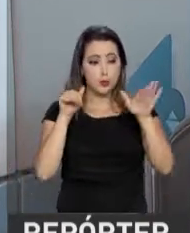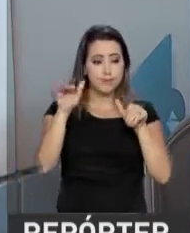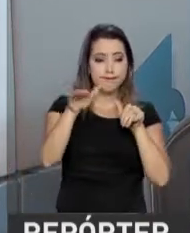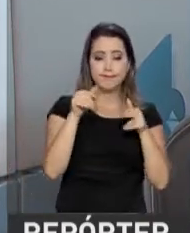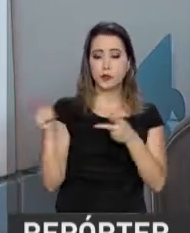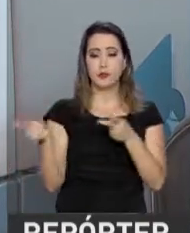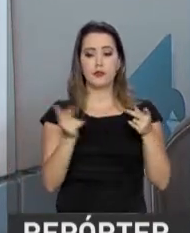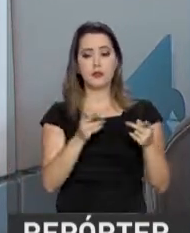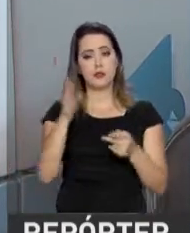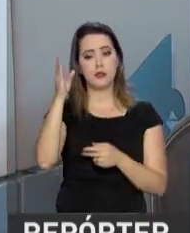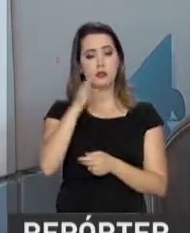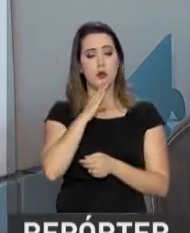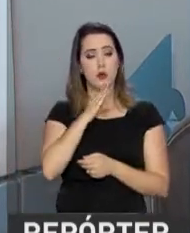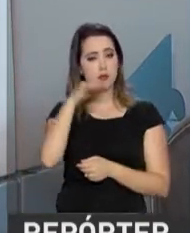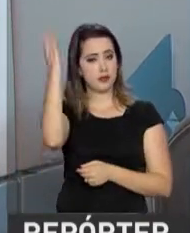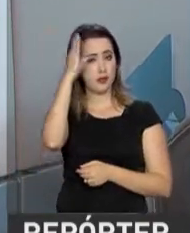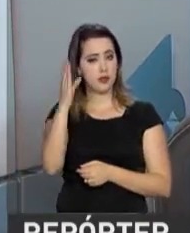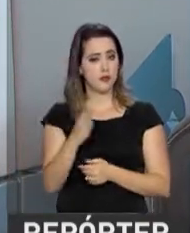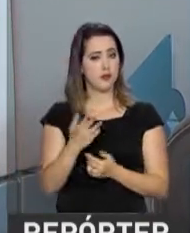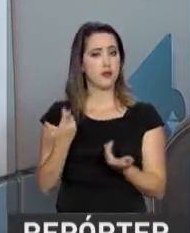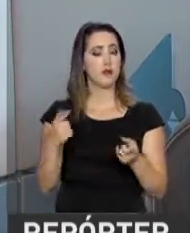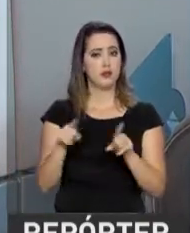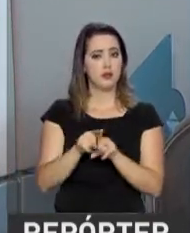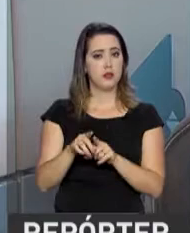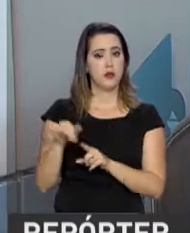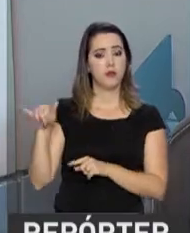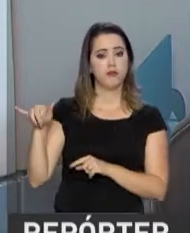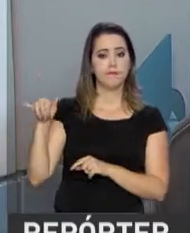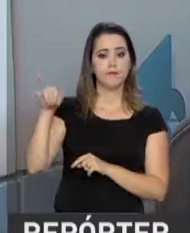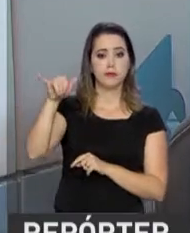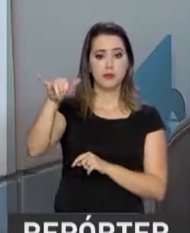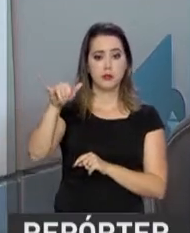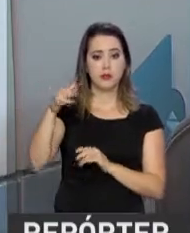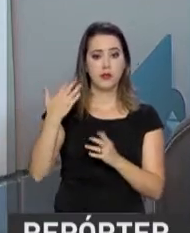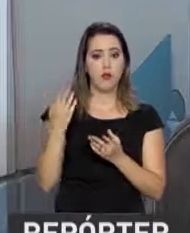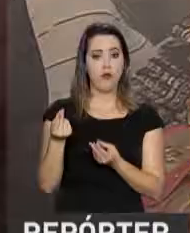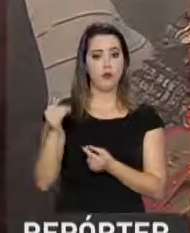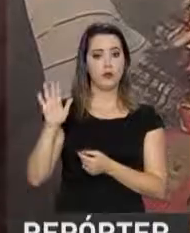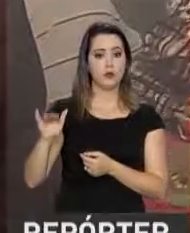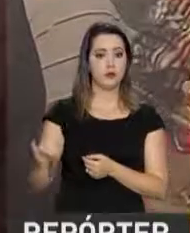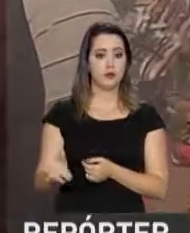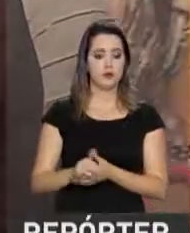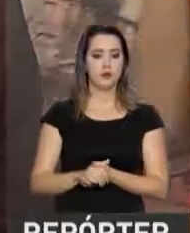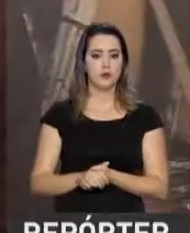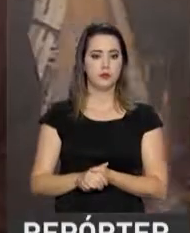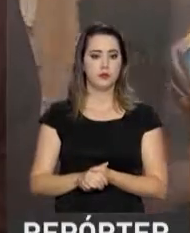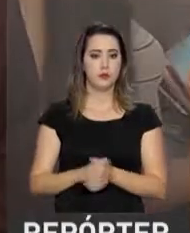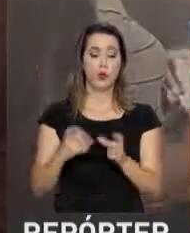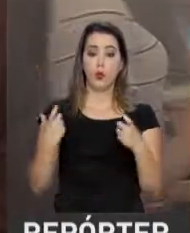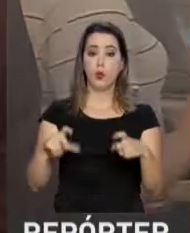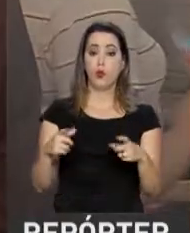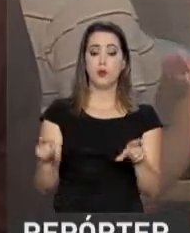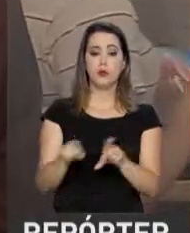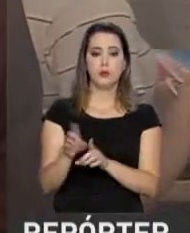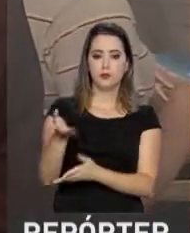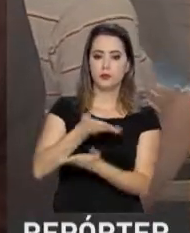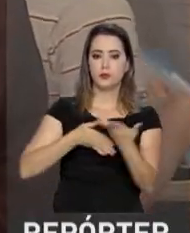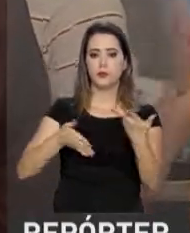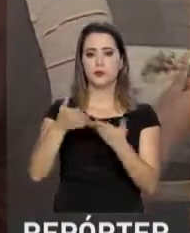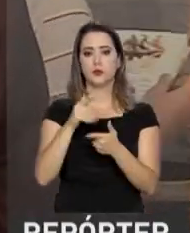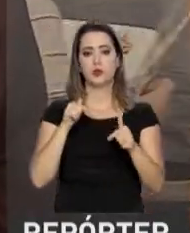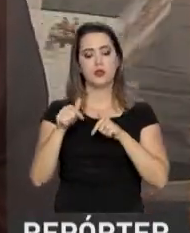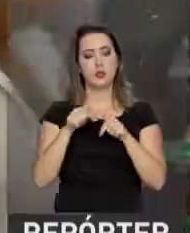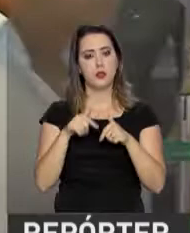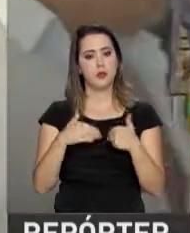A abertura do capital das companhias aéreas para que haja mais competição e voos mais baratos. O setor movimenta também o mercado